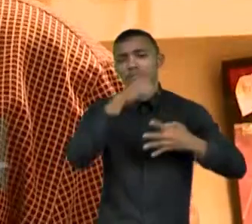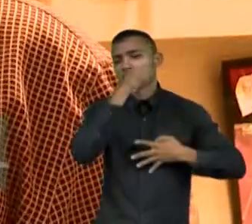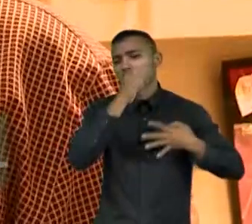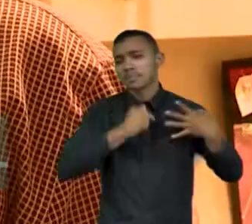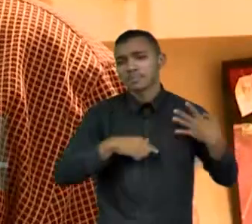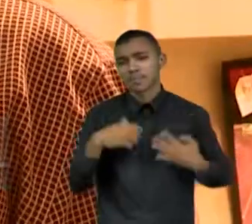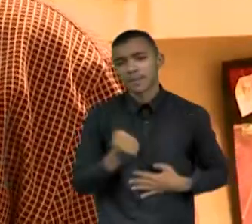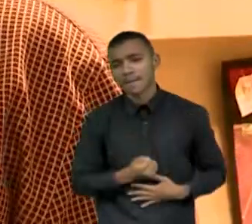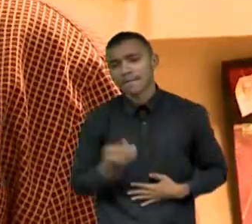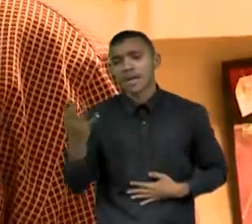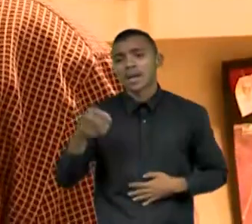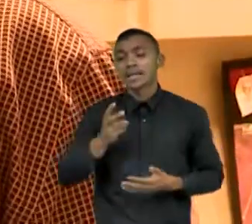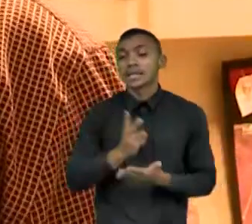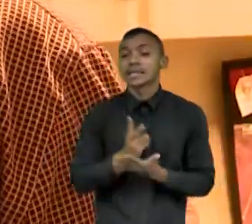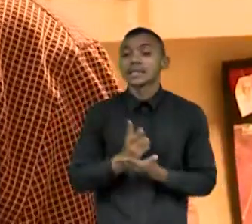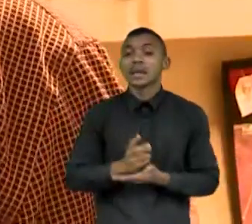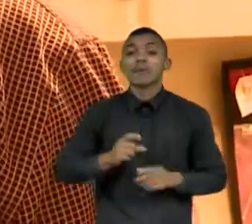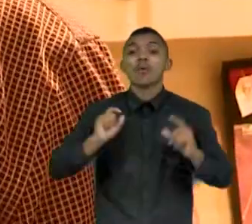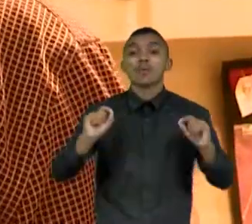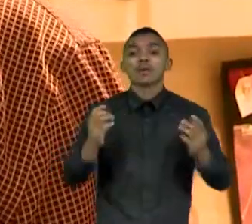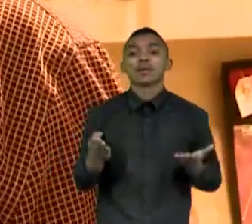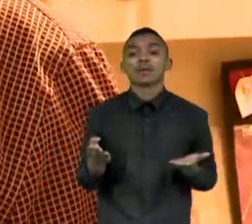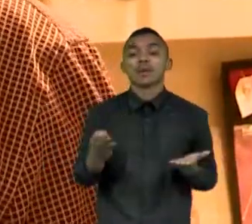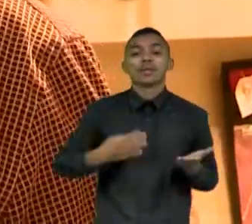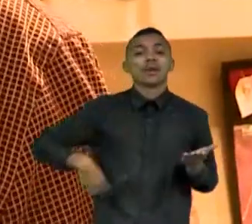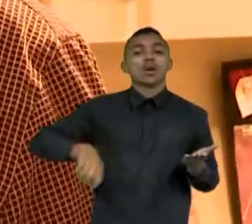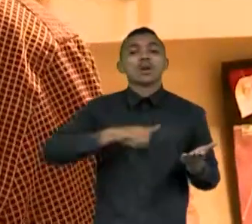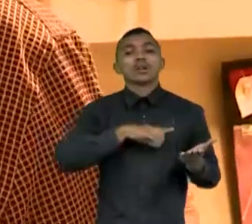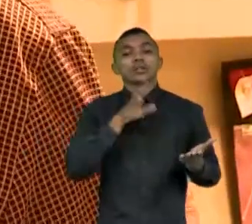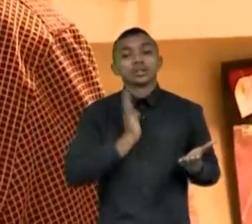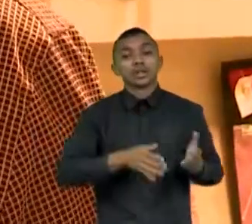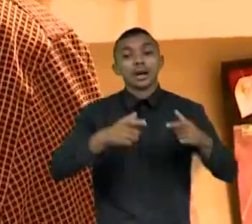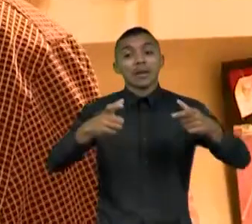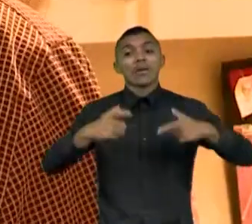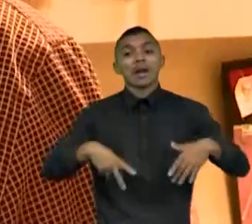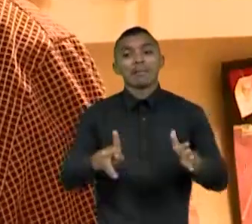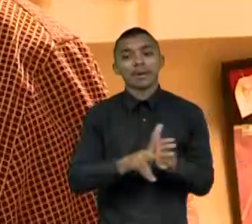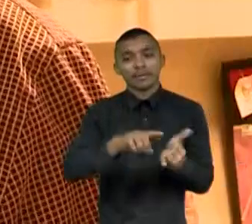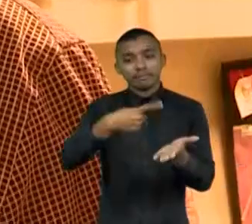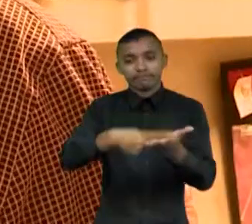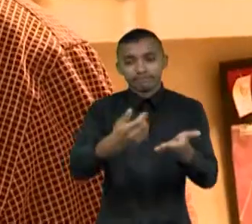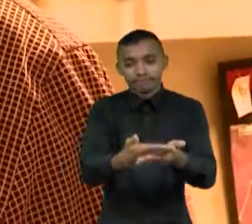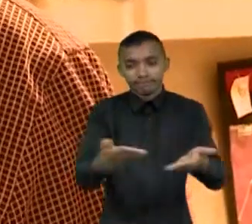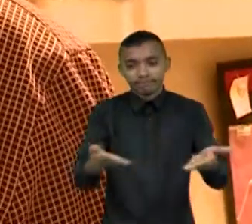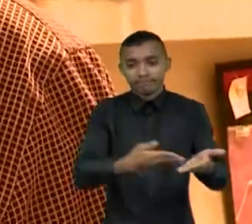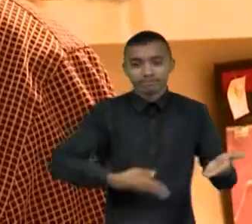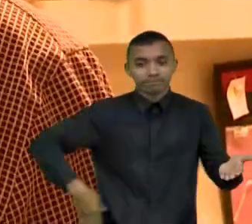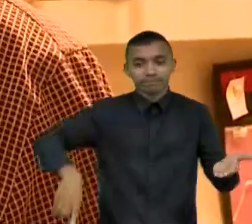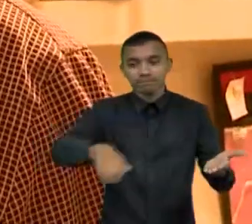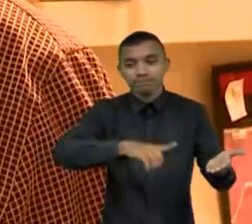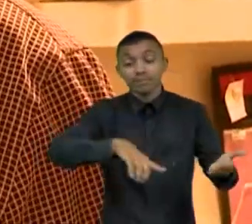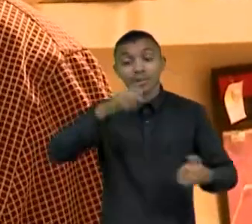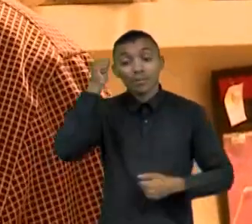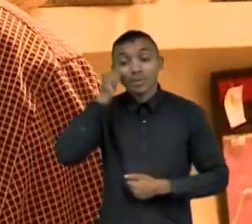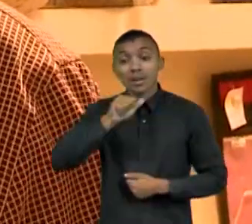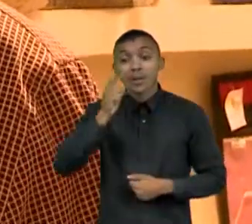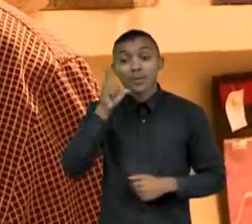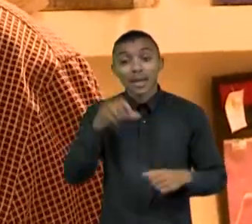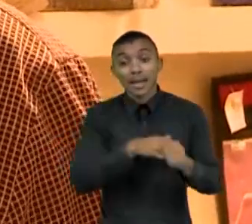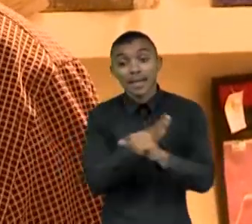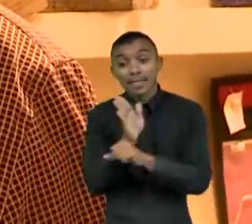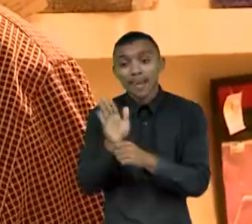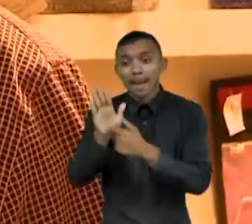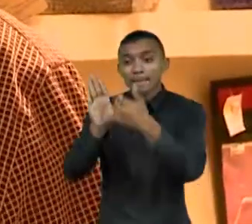ações. E sempre que é possível, né, nós temos um espaço como esse, para que elas possam mostrar o